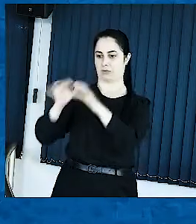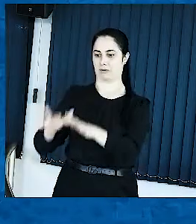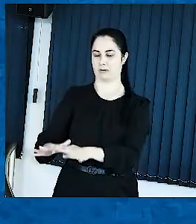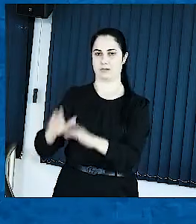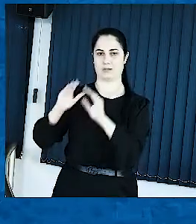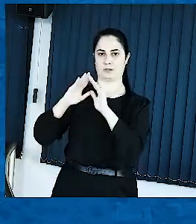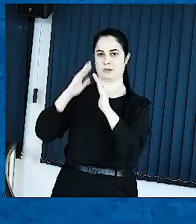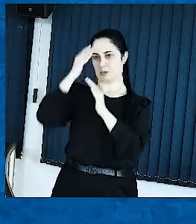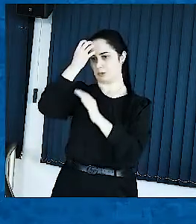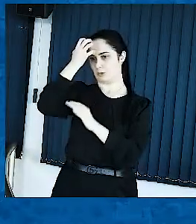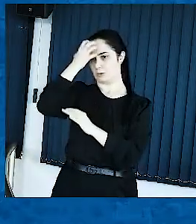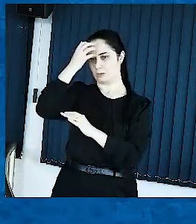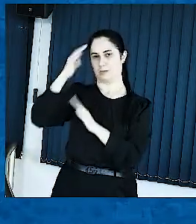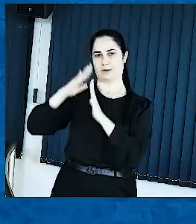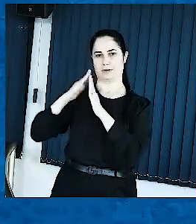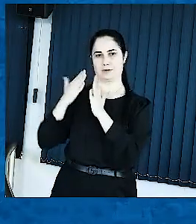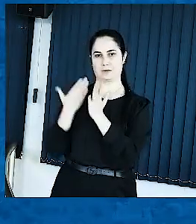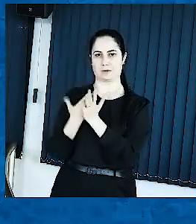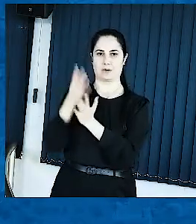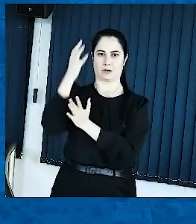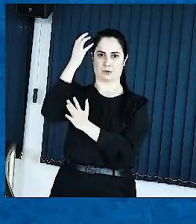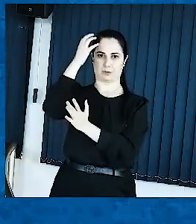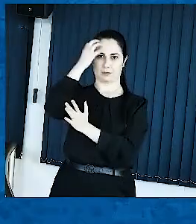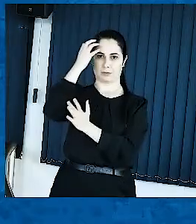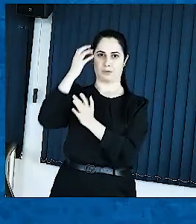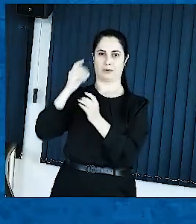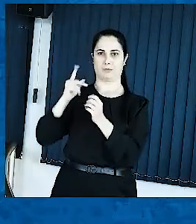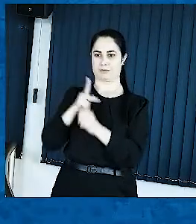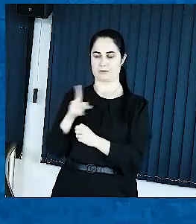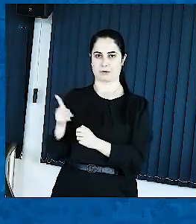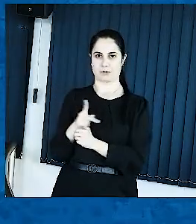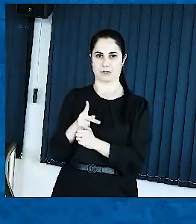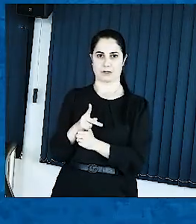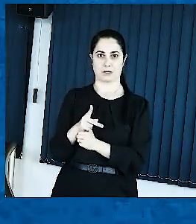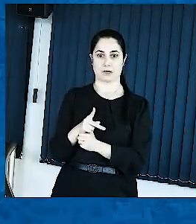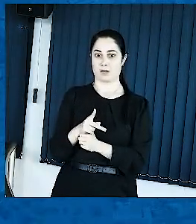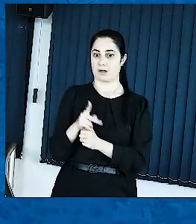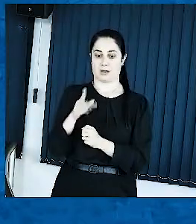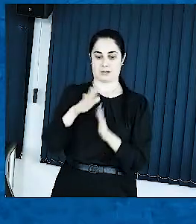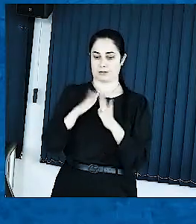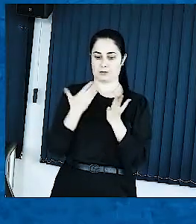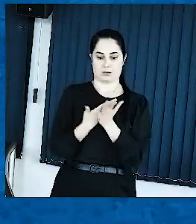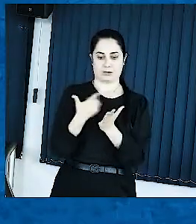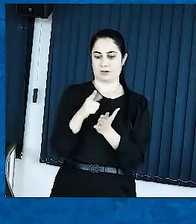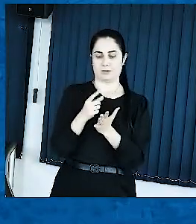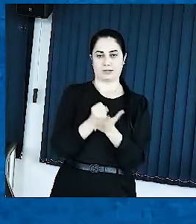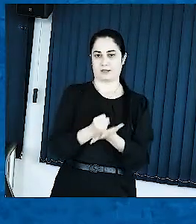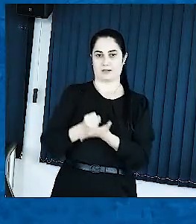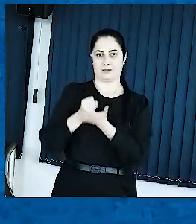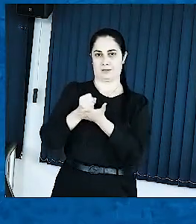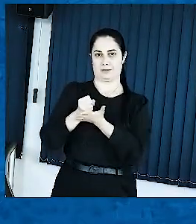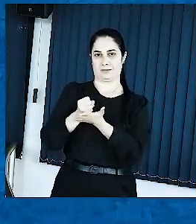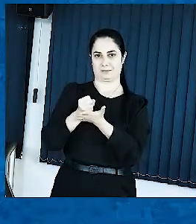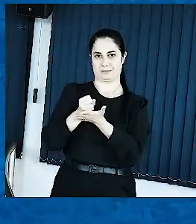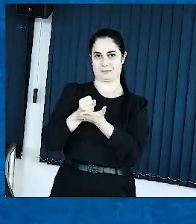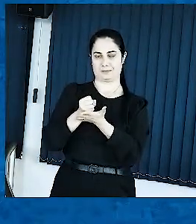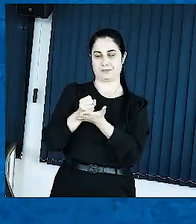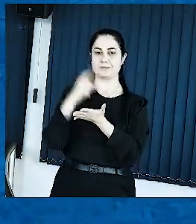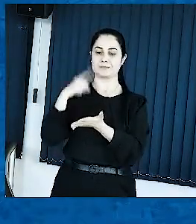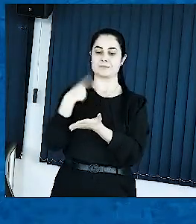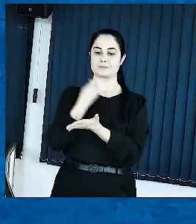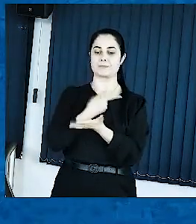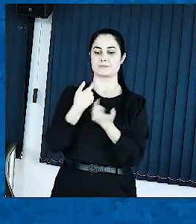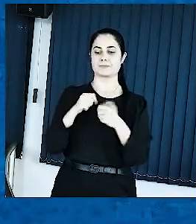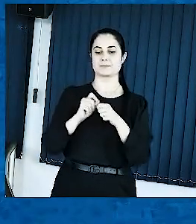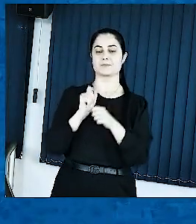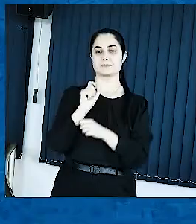na escola, porque a escola não está fazendo a parte dela, porque a escola não está tendo o apoio que precisa. Então o que a gente